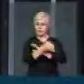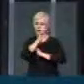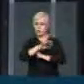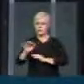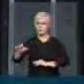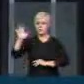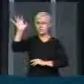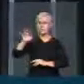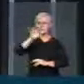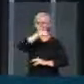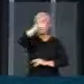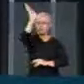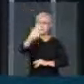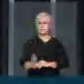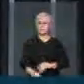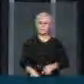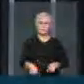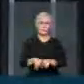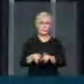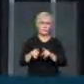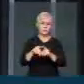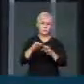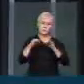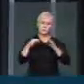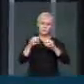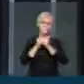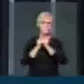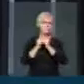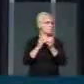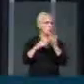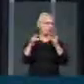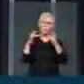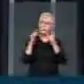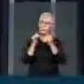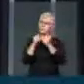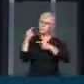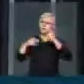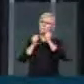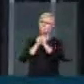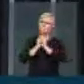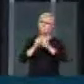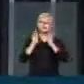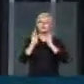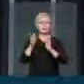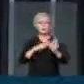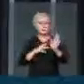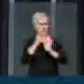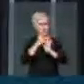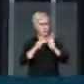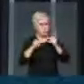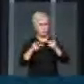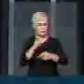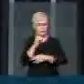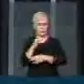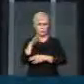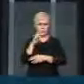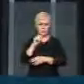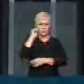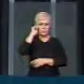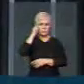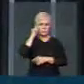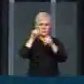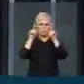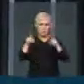regiões, teve posição unânime no debate de apoio a este projeto de cota de negros do serviço